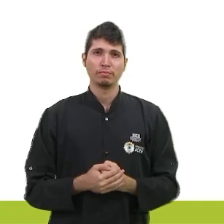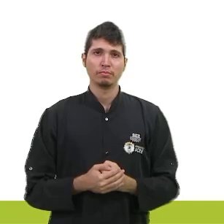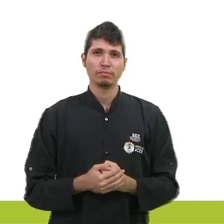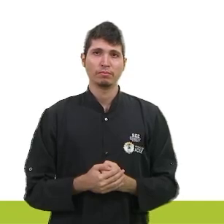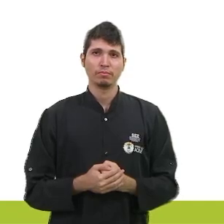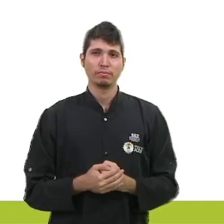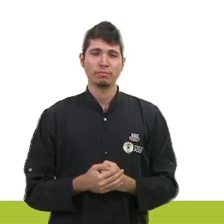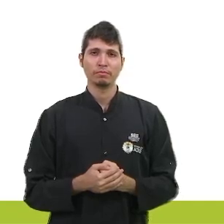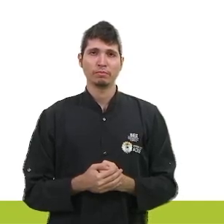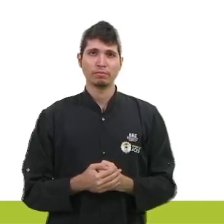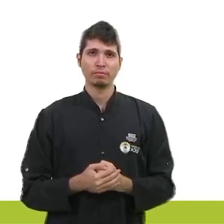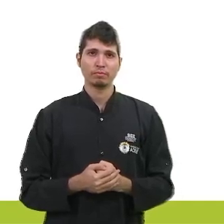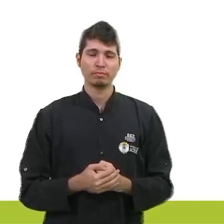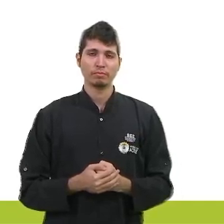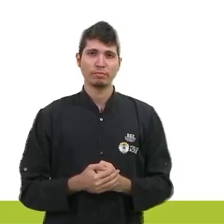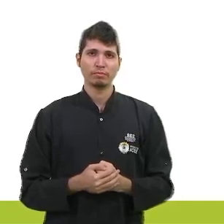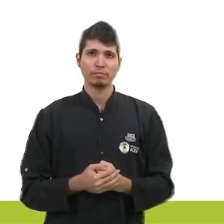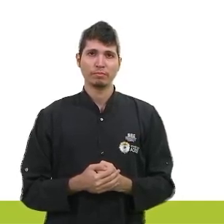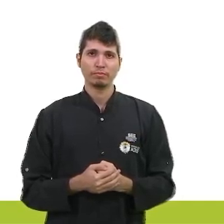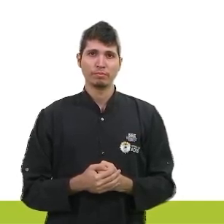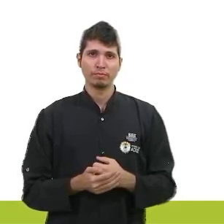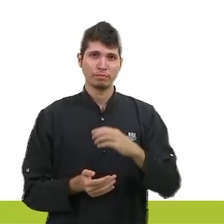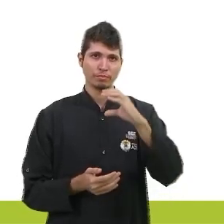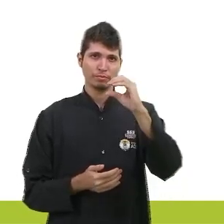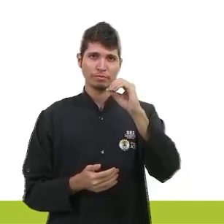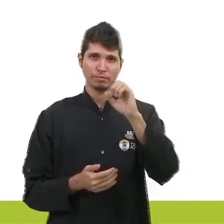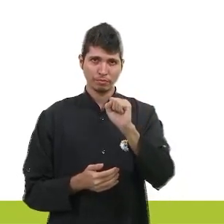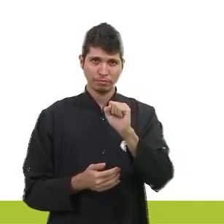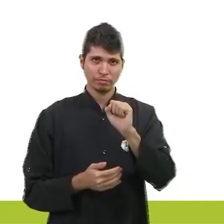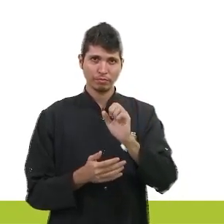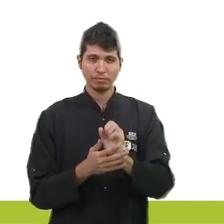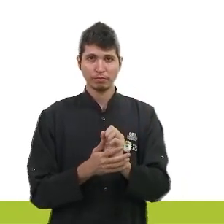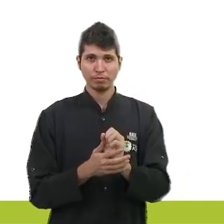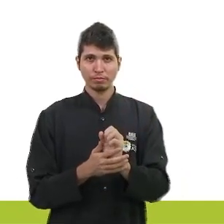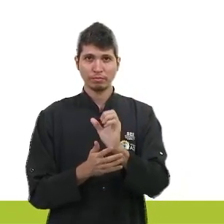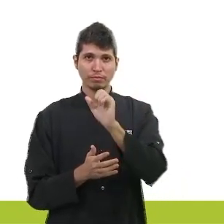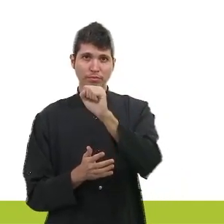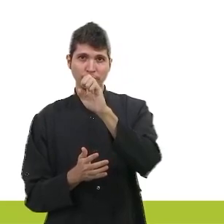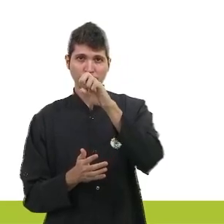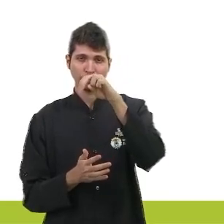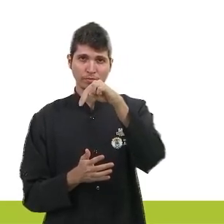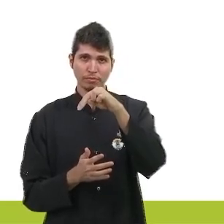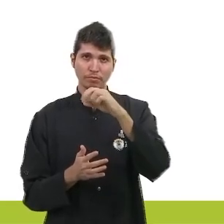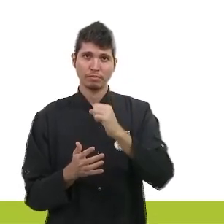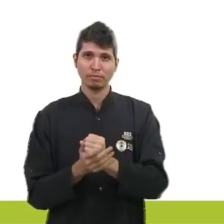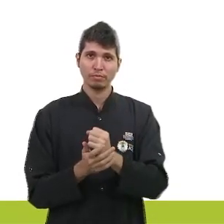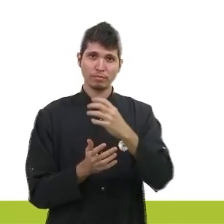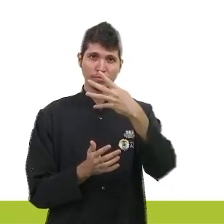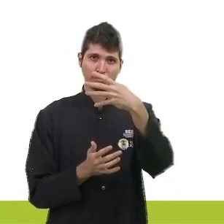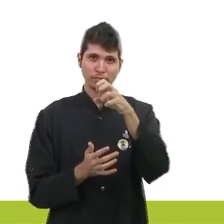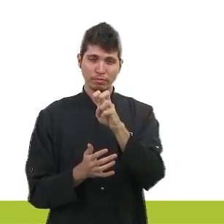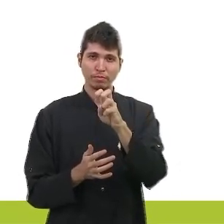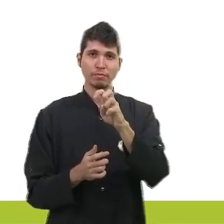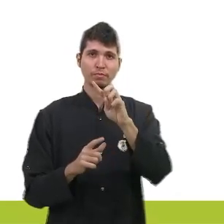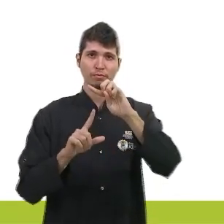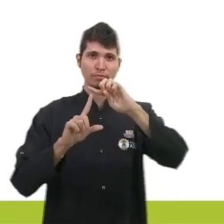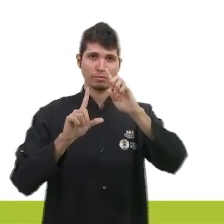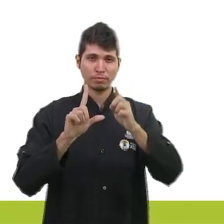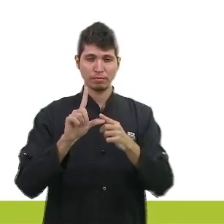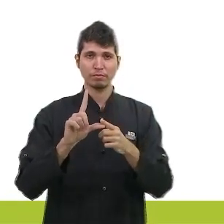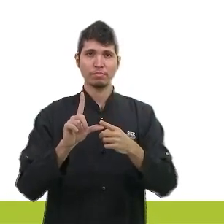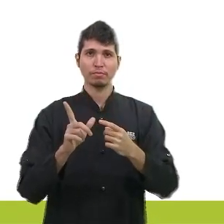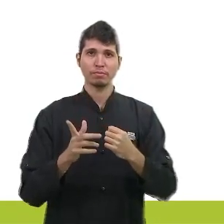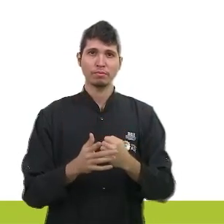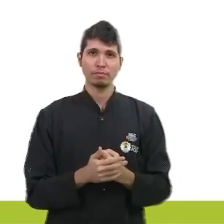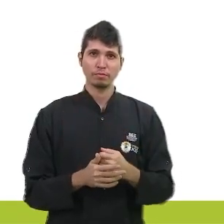lembrando que o cosseno e o seno de 45 graus